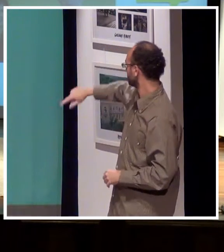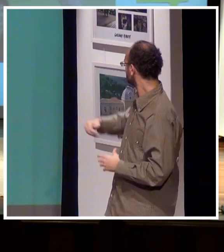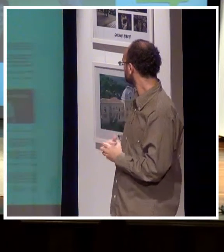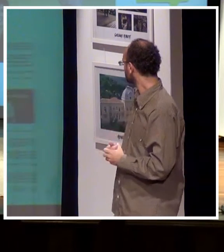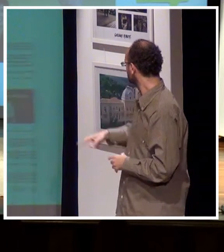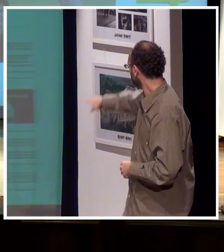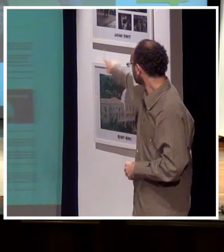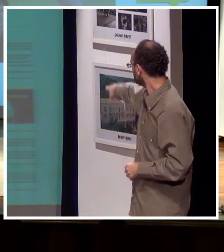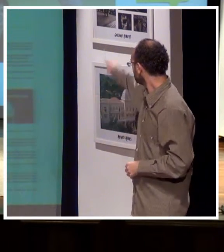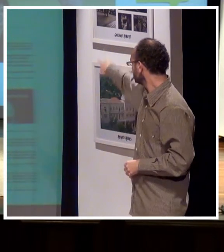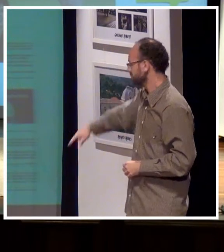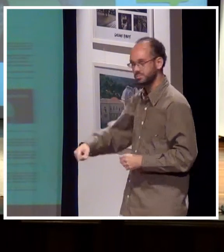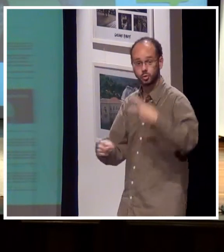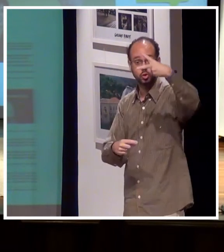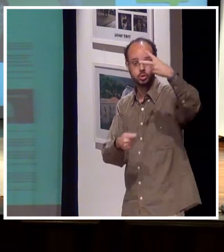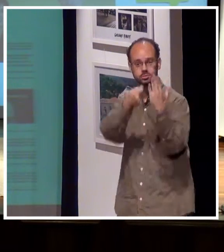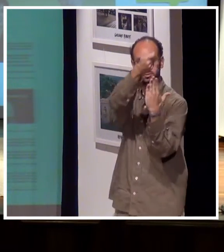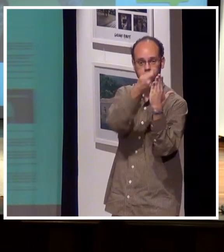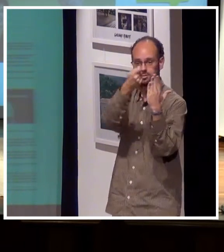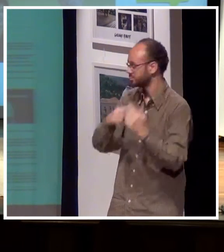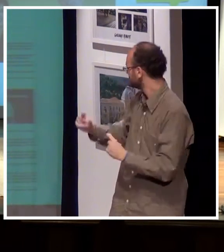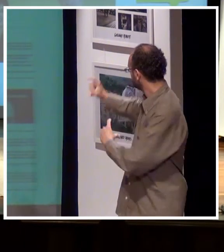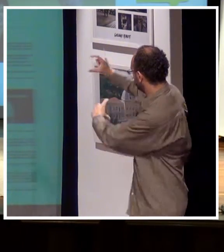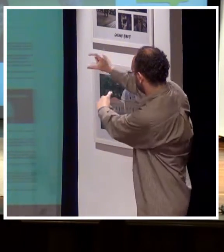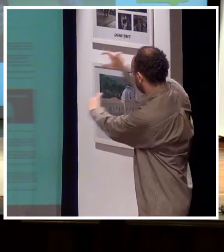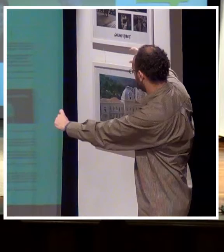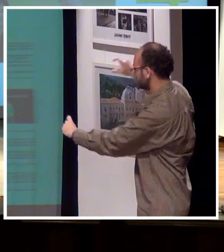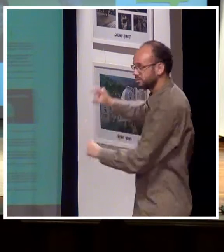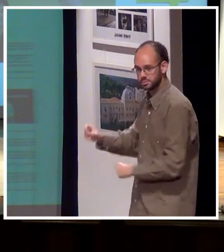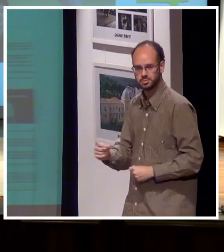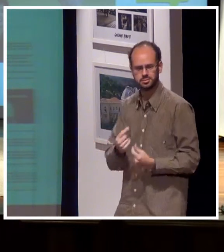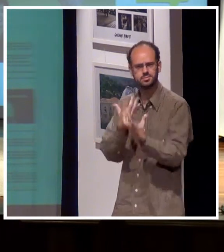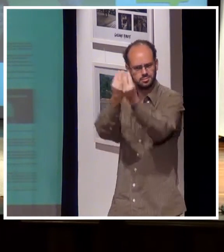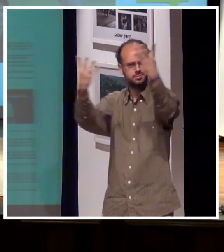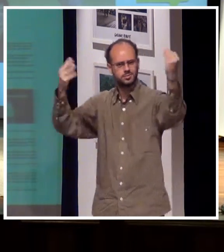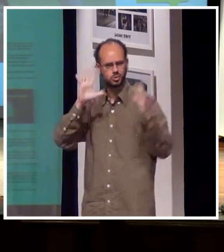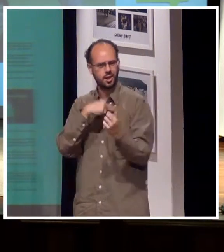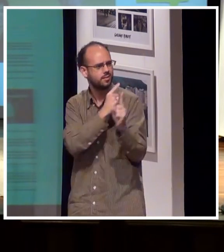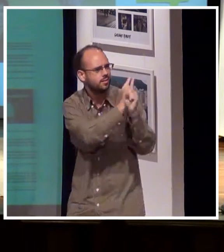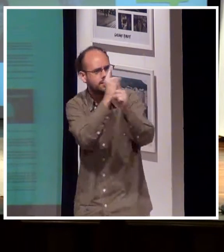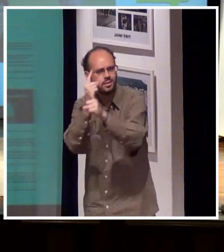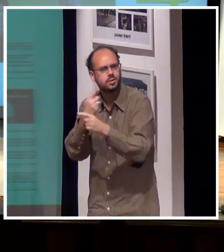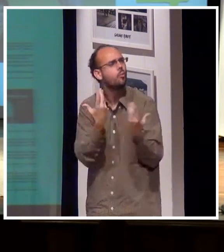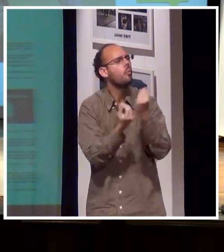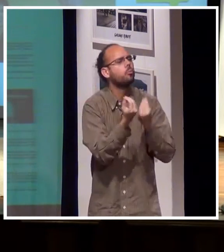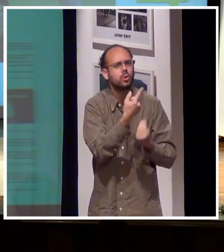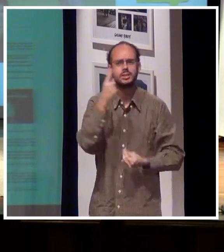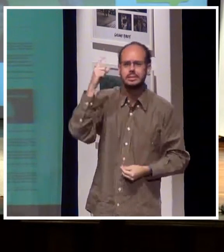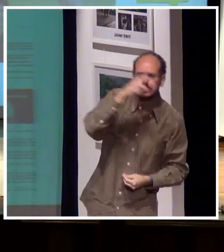surdo no Brasil. E ali abaixo tem todo o roteiro da redação,